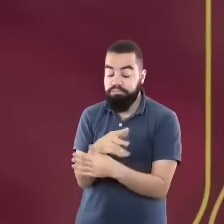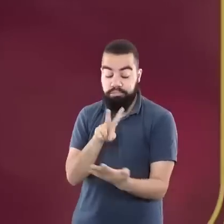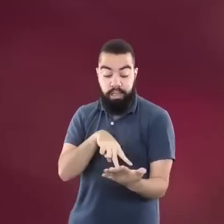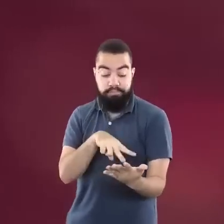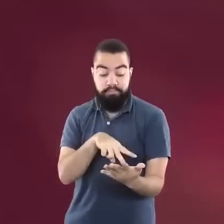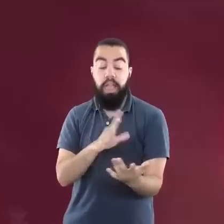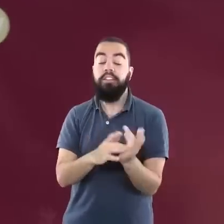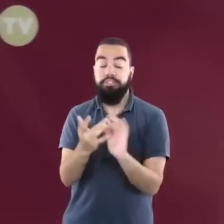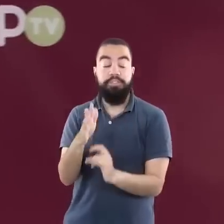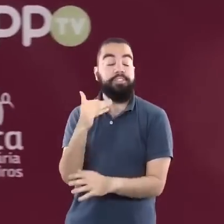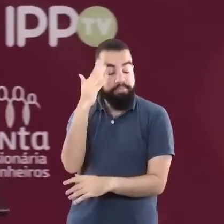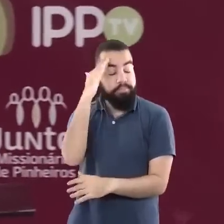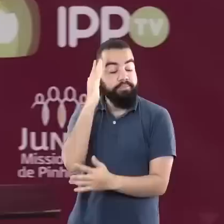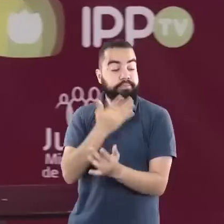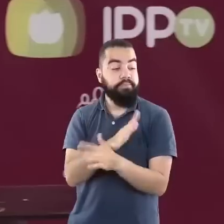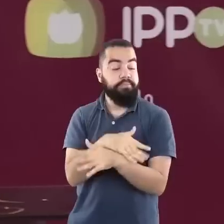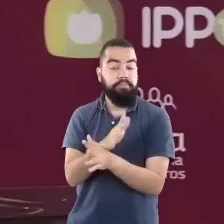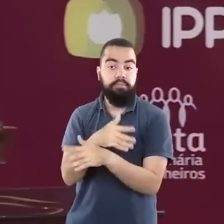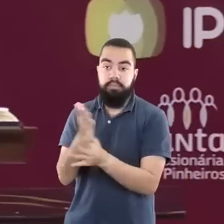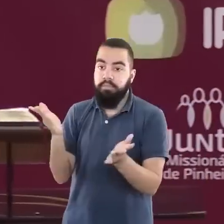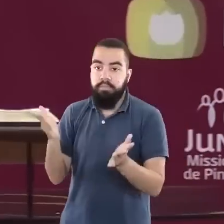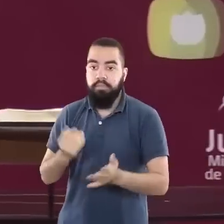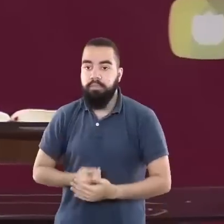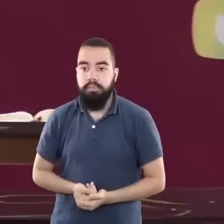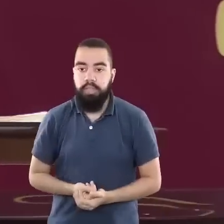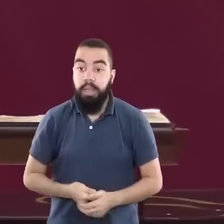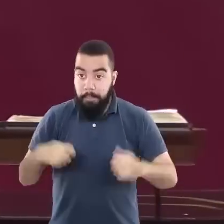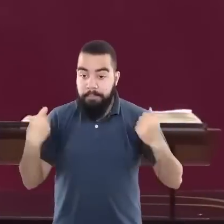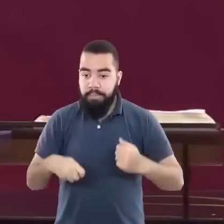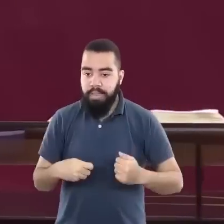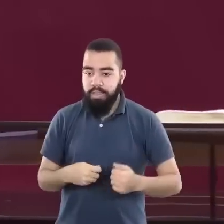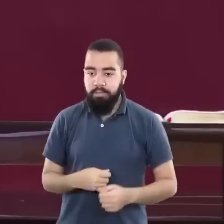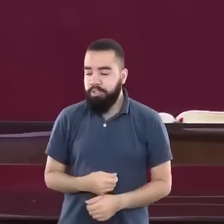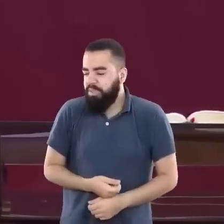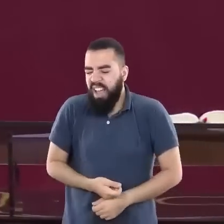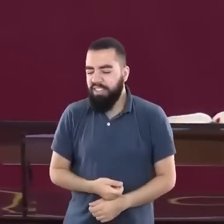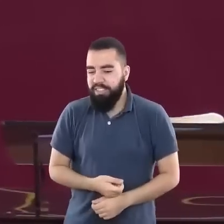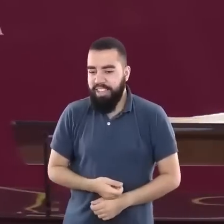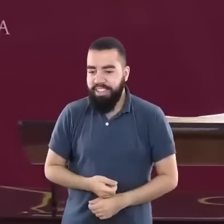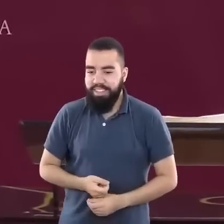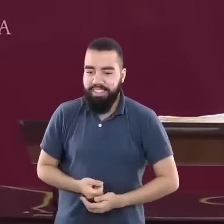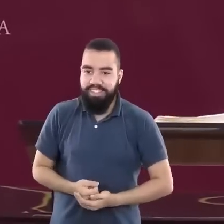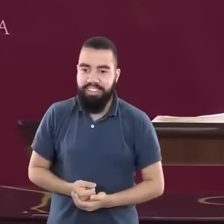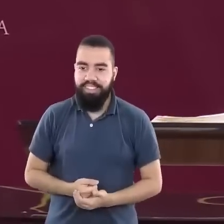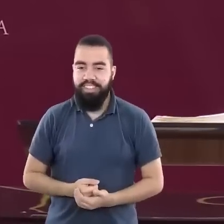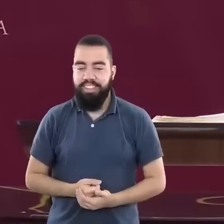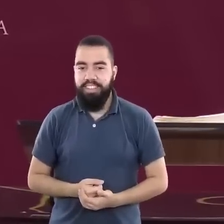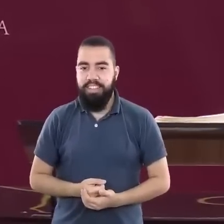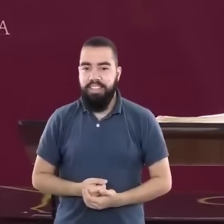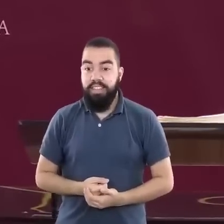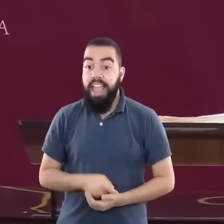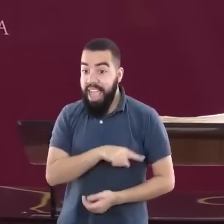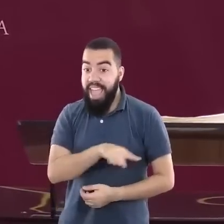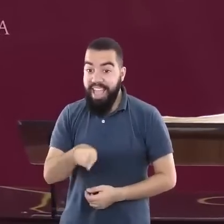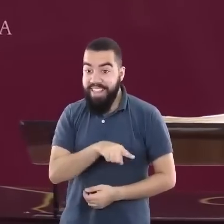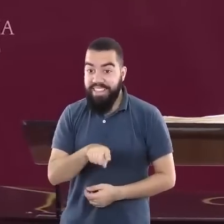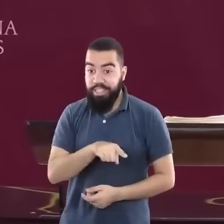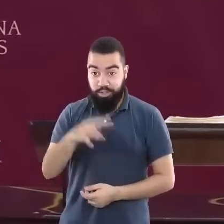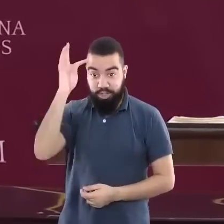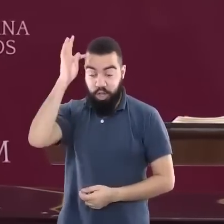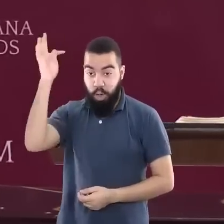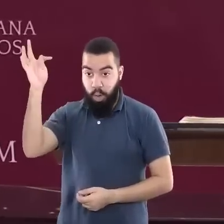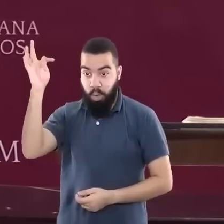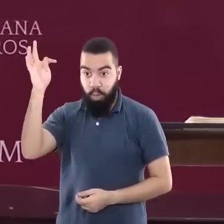esses principais sacerdotes escribas tornaram-se profissionais da religião conheciam a verdade